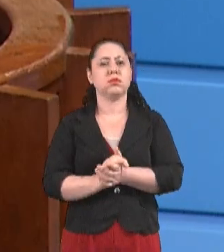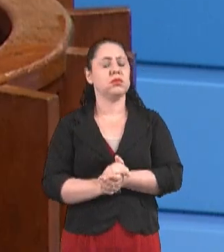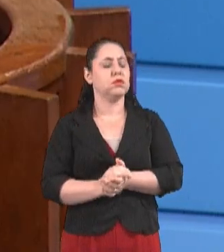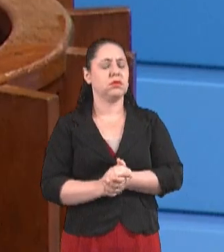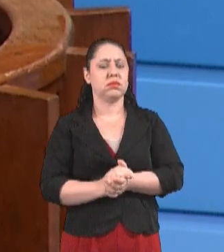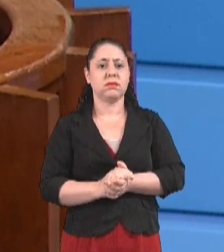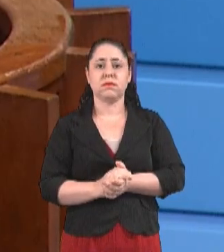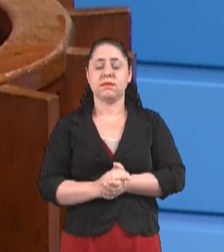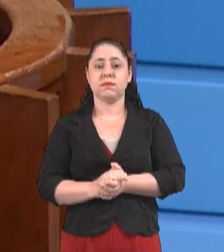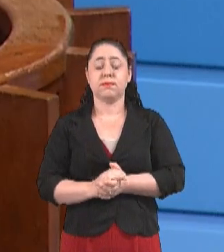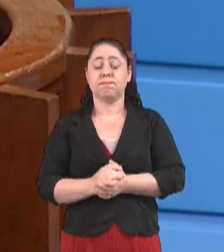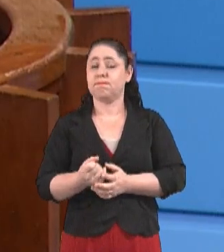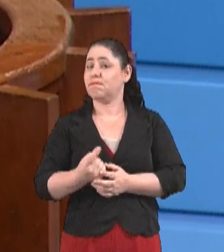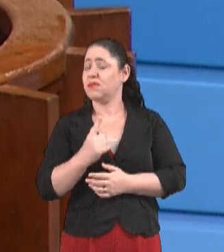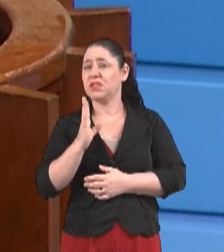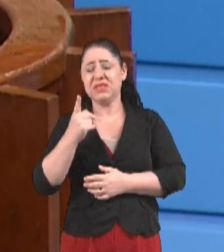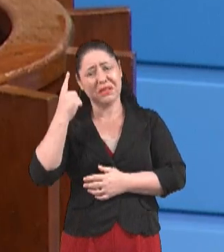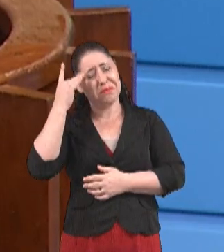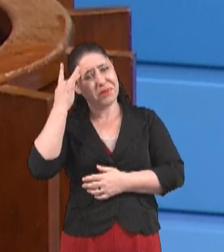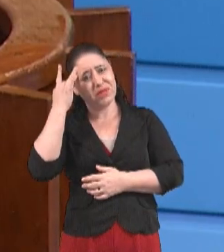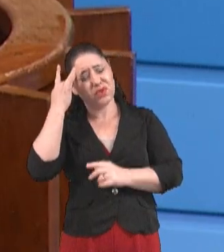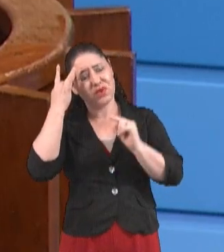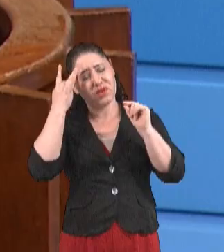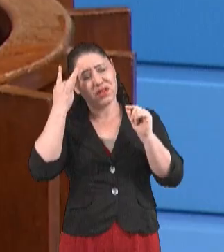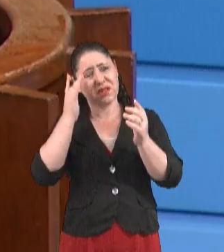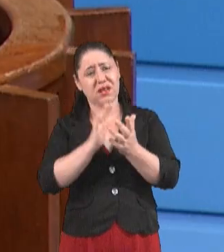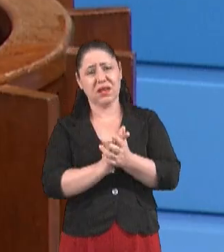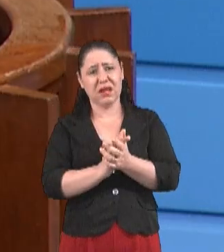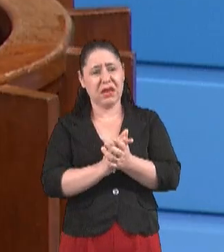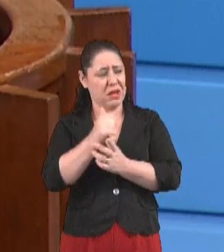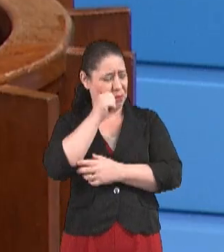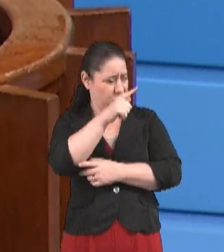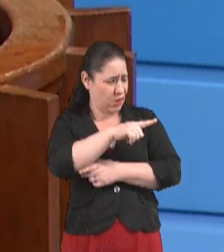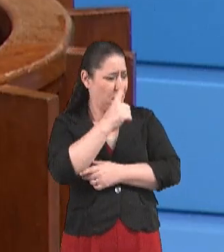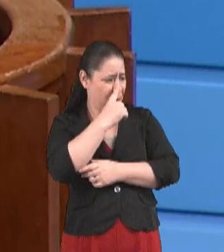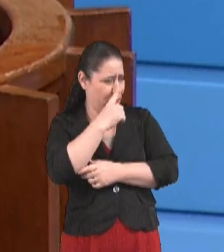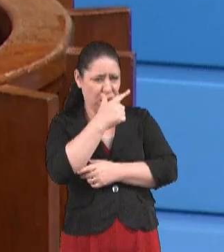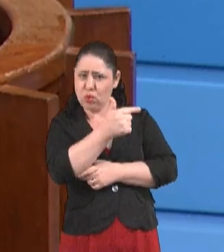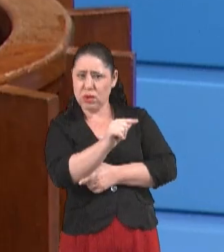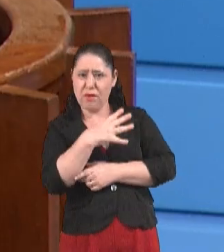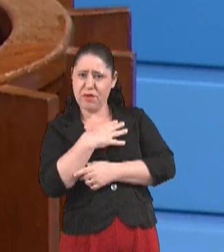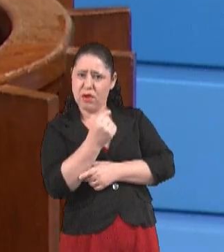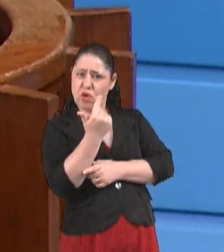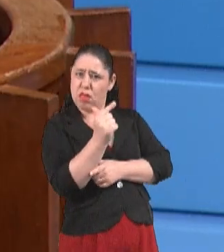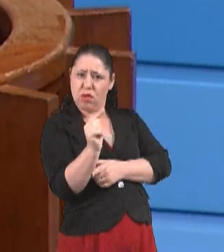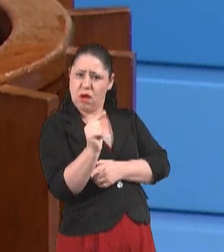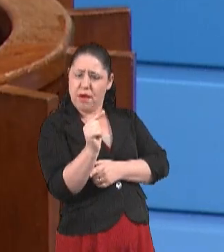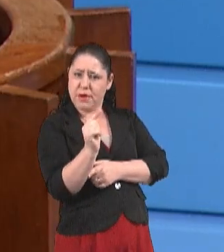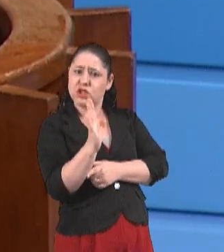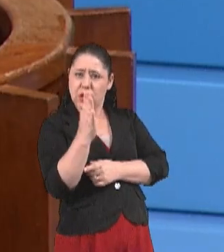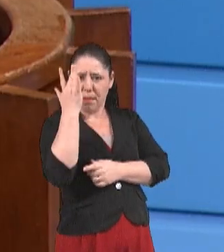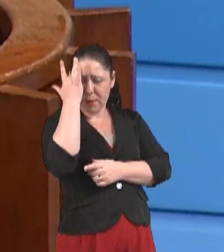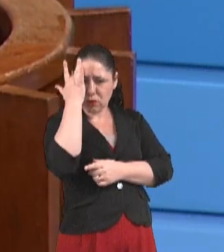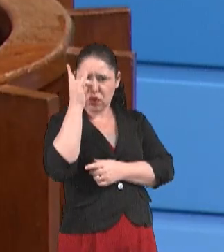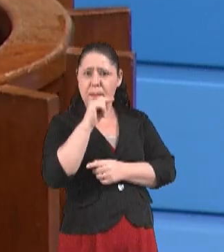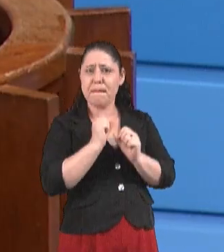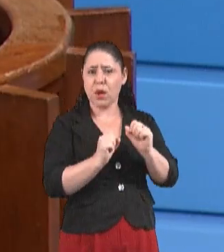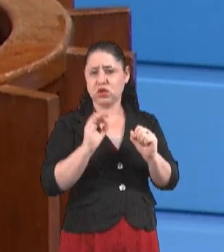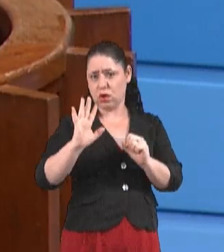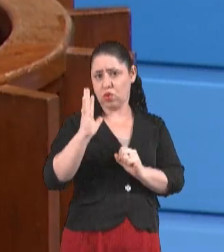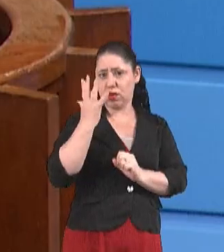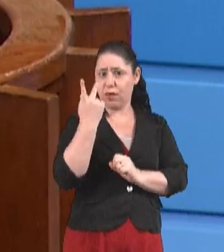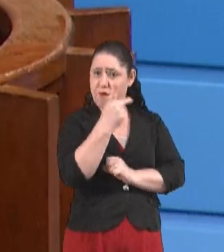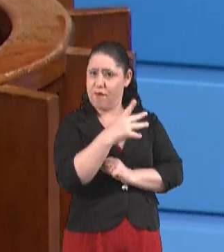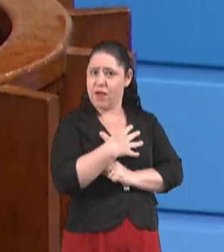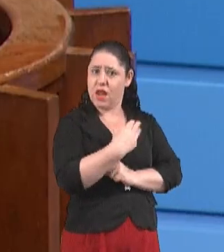absurdo. Já imaginou? Será que essa mulher não é mãe, não? Será que ela já imaginou que isso poderia estar